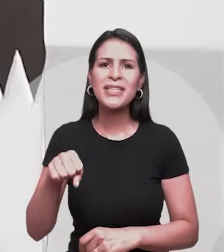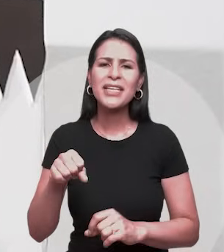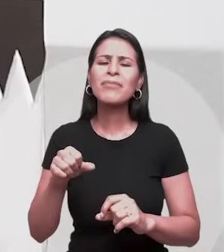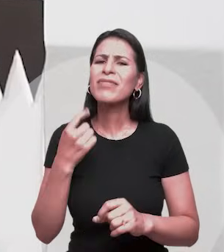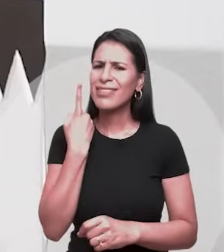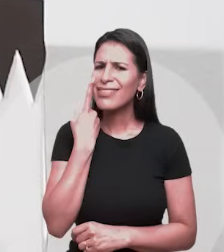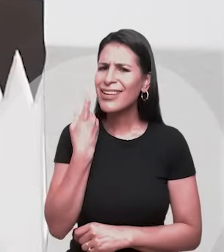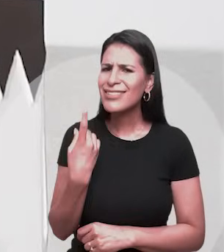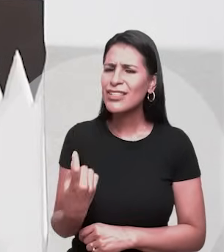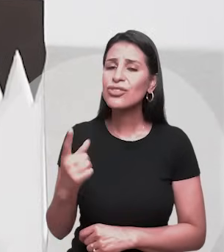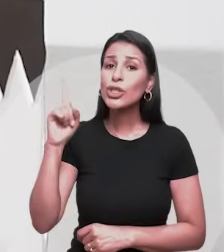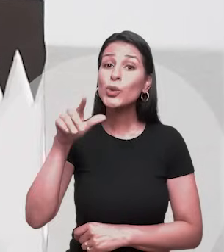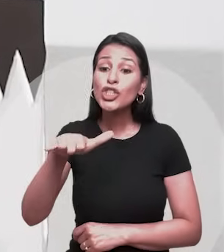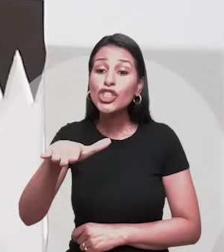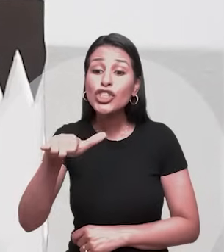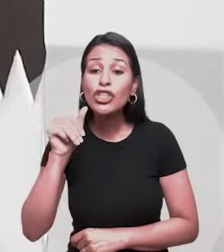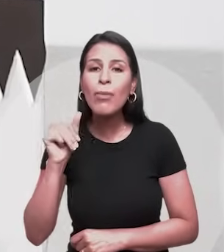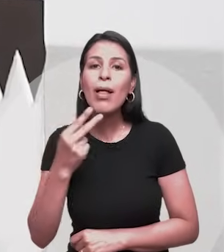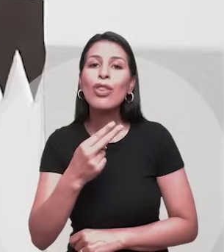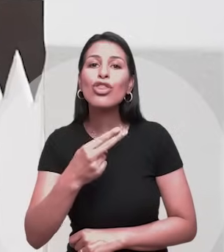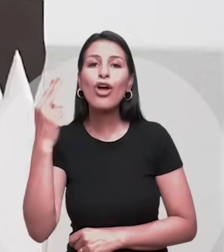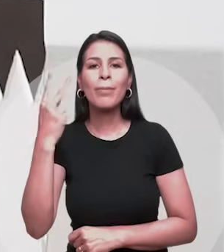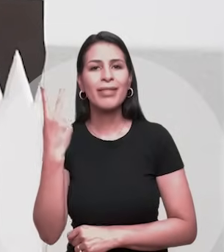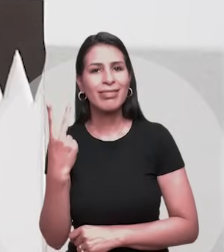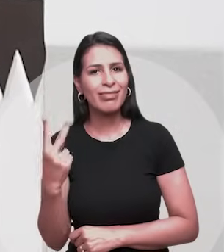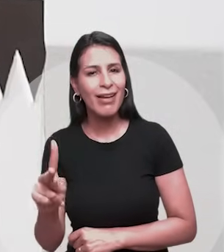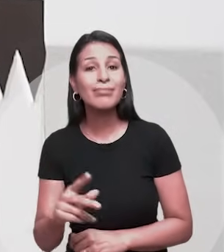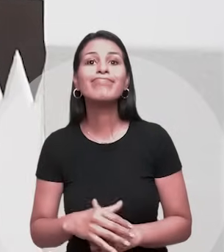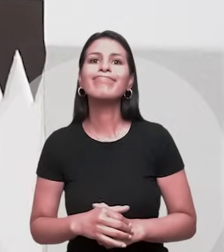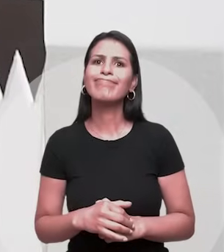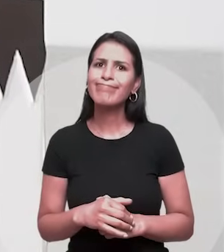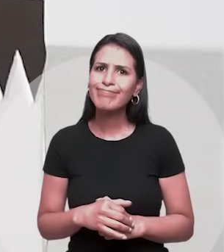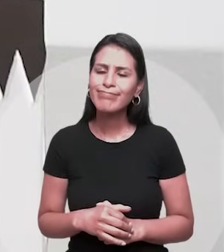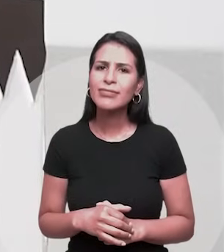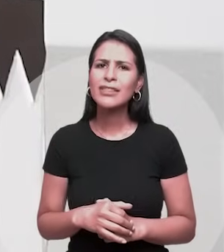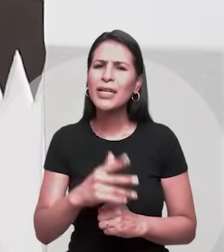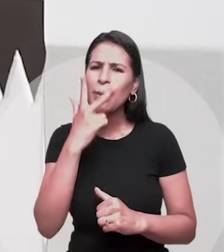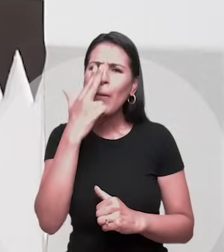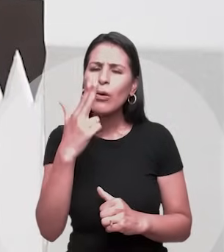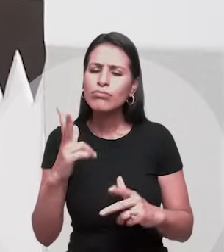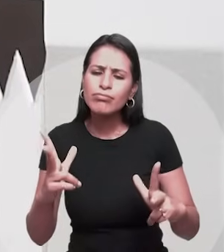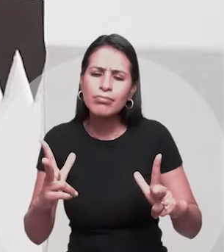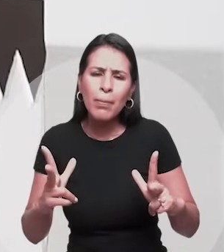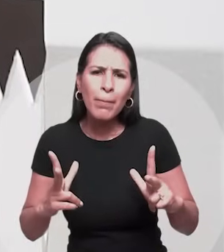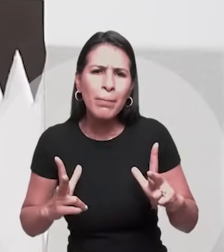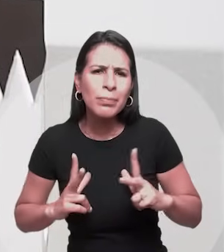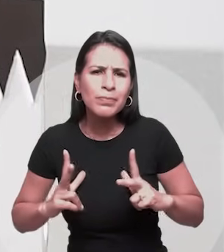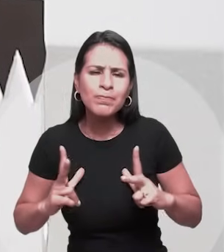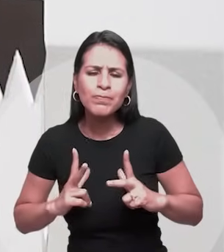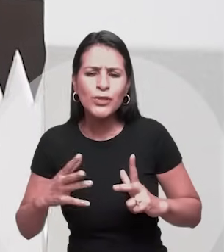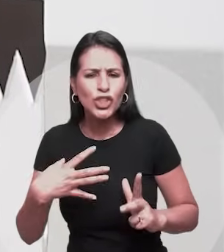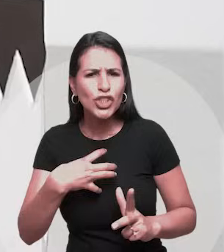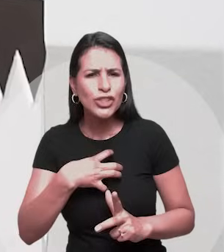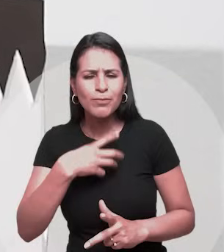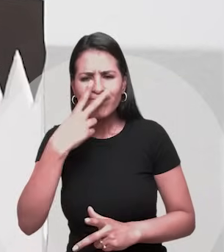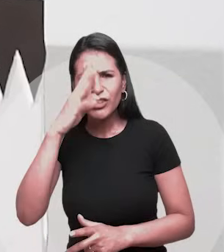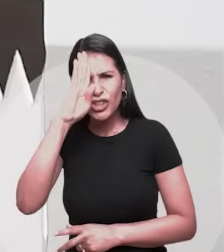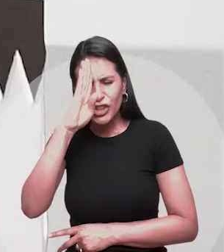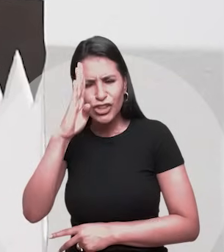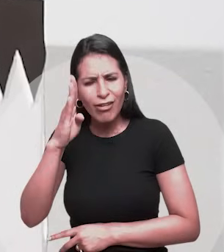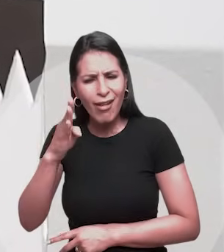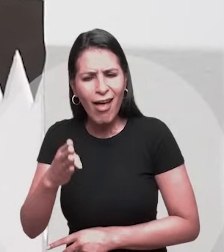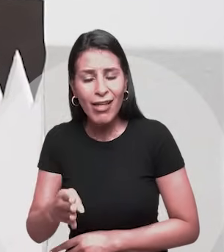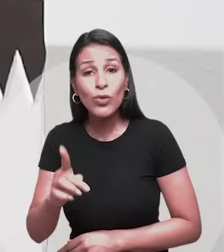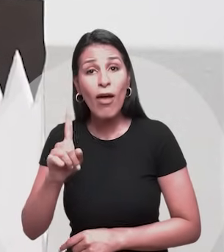chama pelo seu nome e faz isso de uma forma bem pessoal para dar a ele um convite